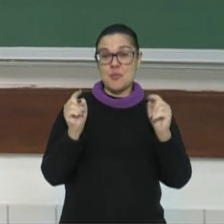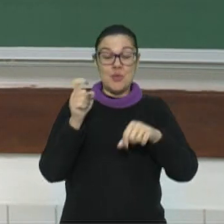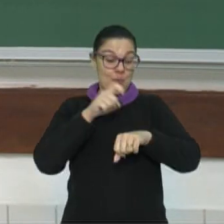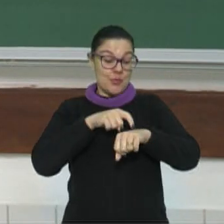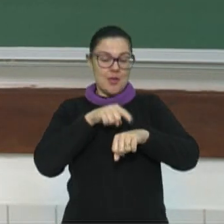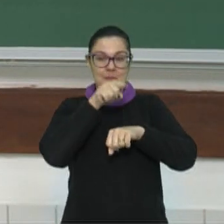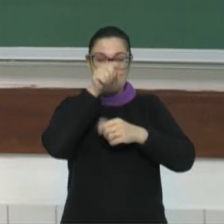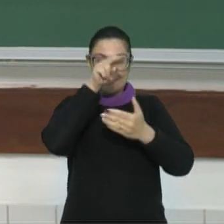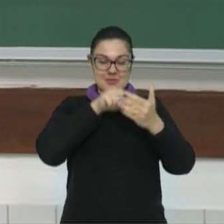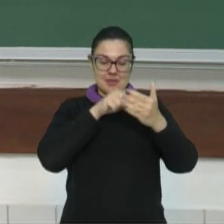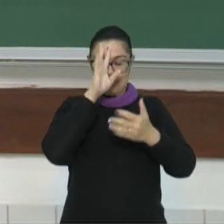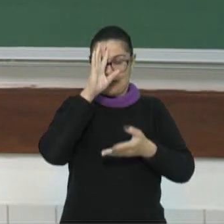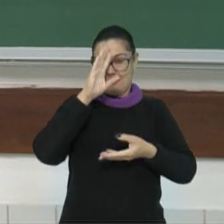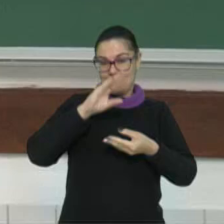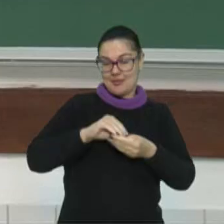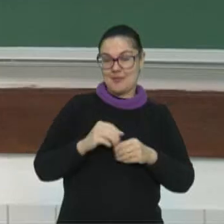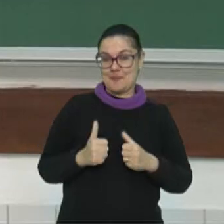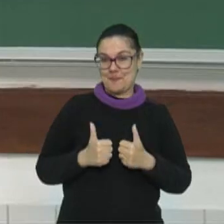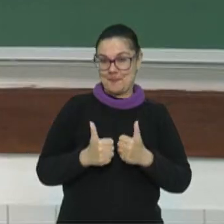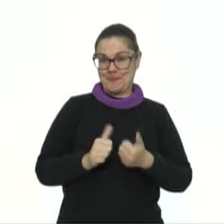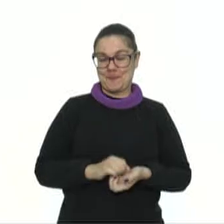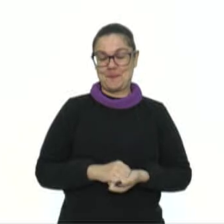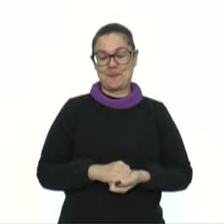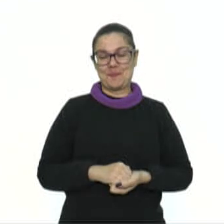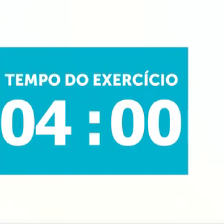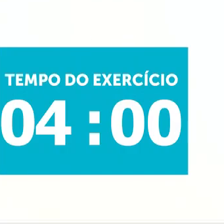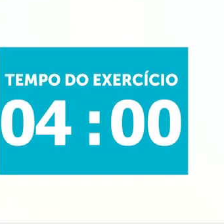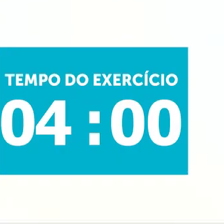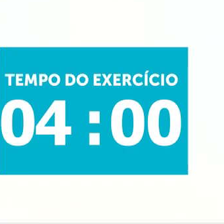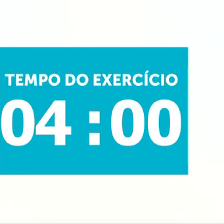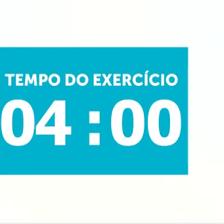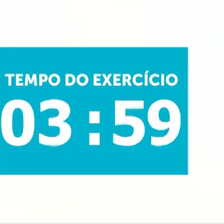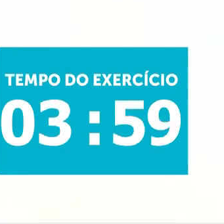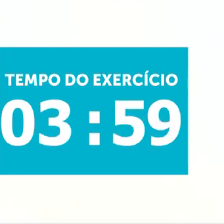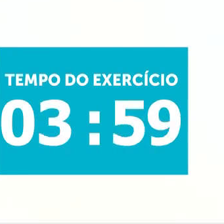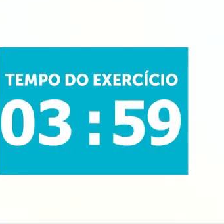você ler novamente e tentar traduzir isso. Até mais!